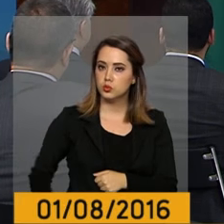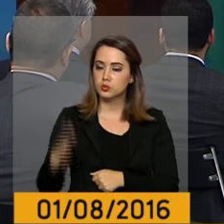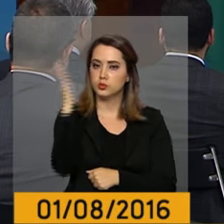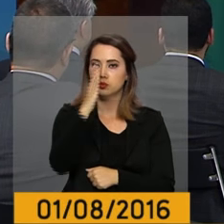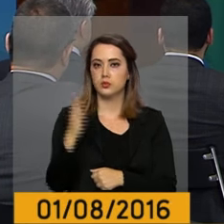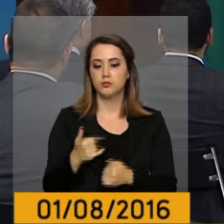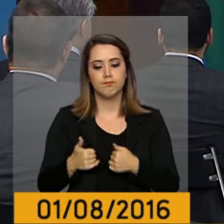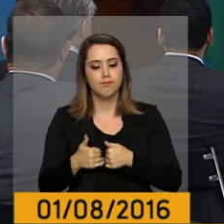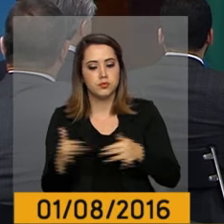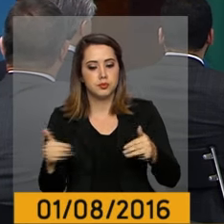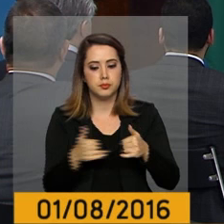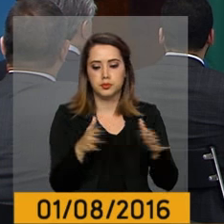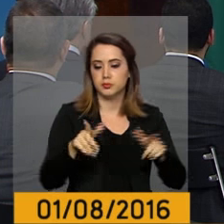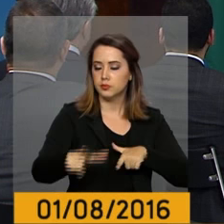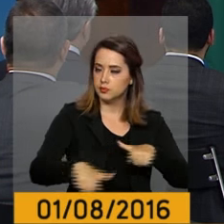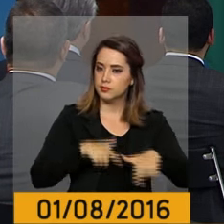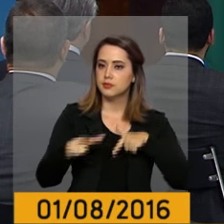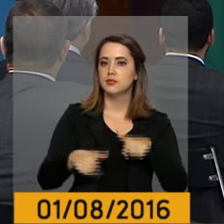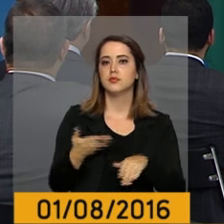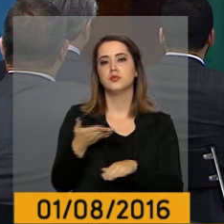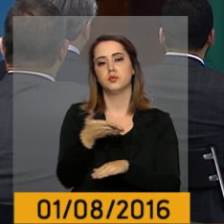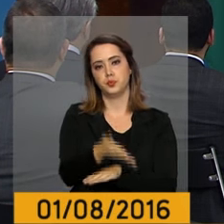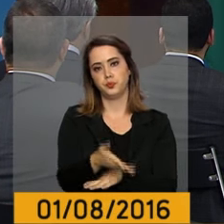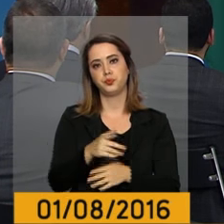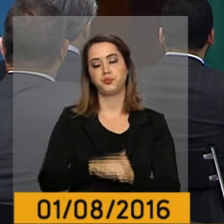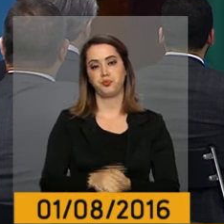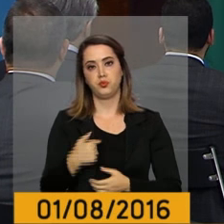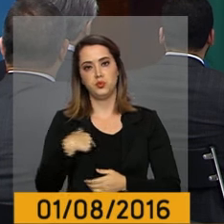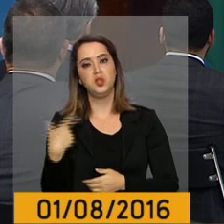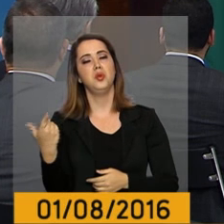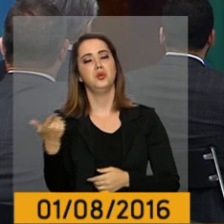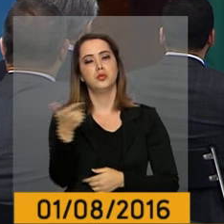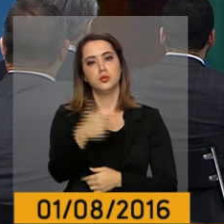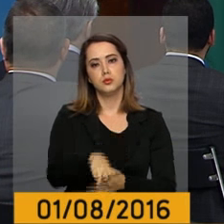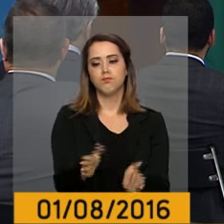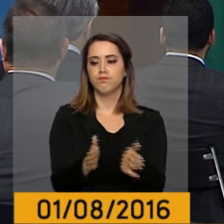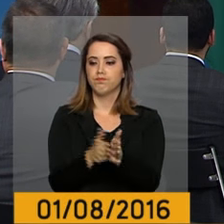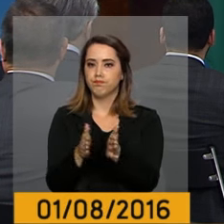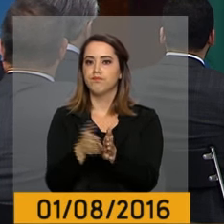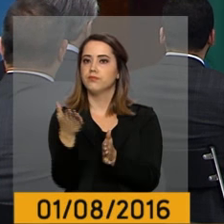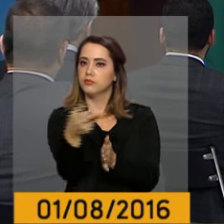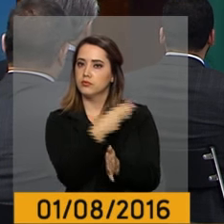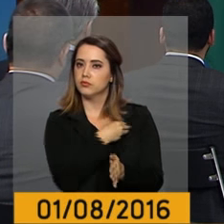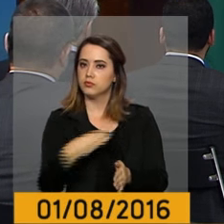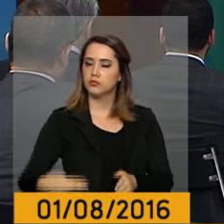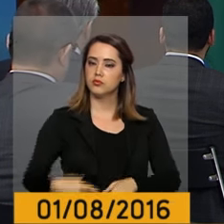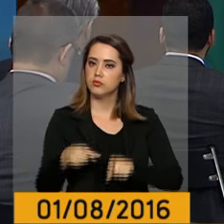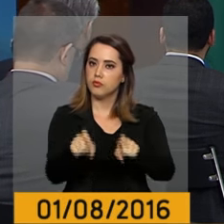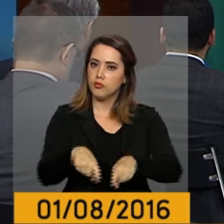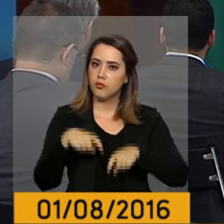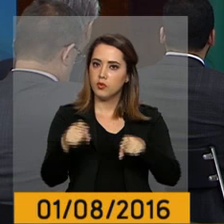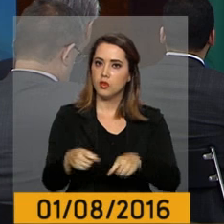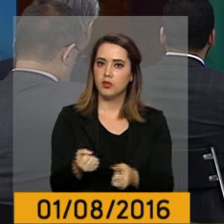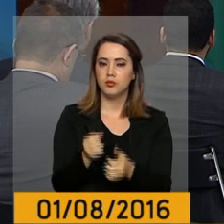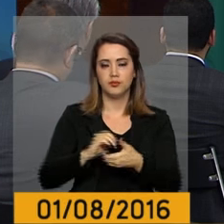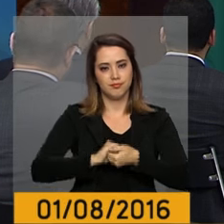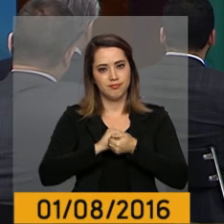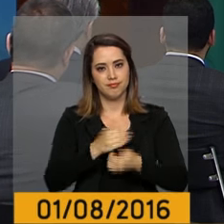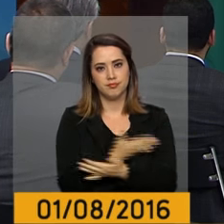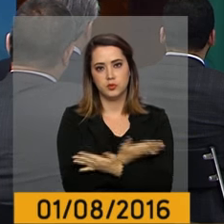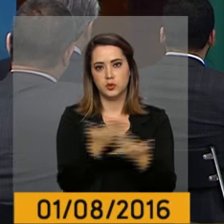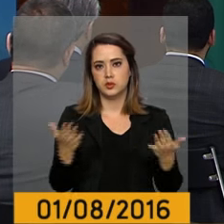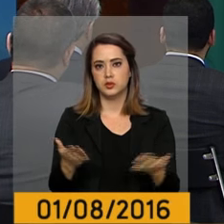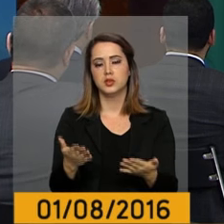empregos nesta área. Por isso, eu quero, mais uma vez, saudar o ministro Blairo Maggi, cumprimentar a todos e